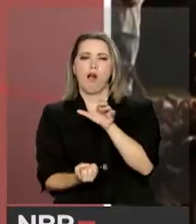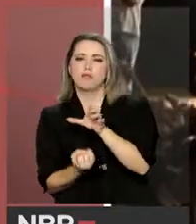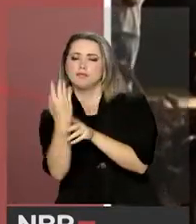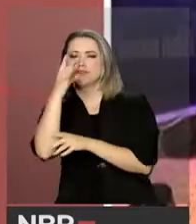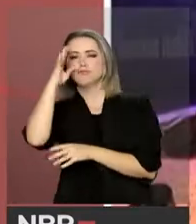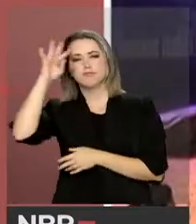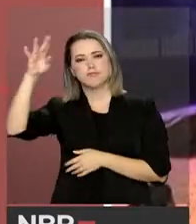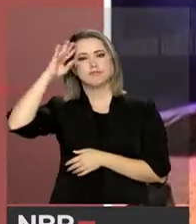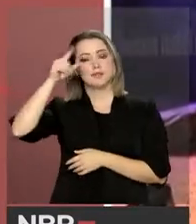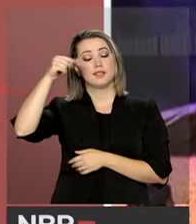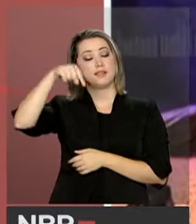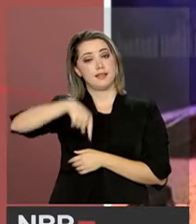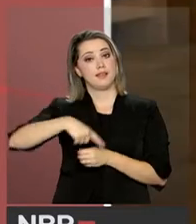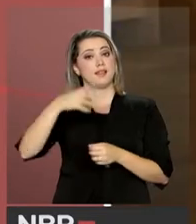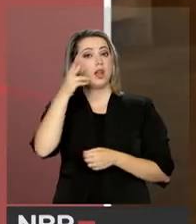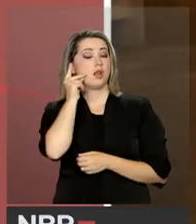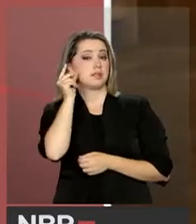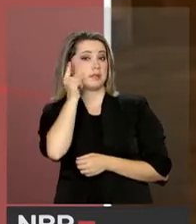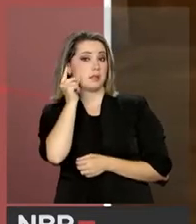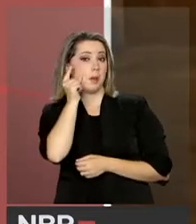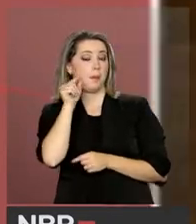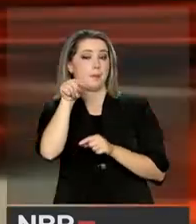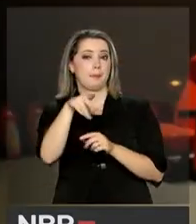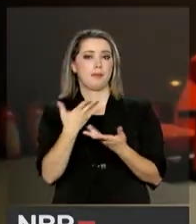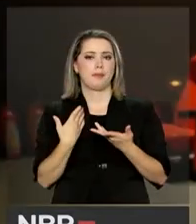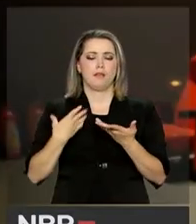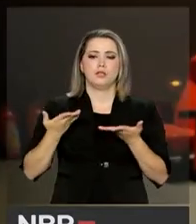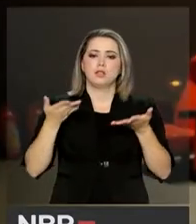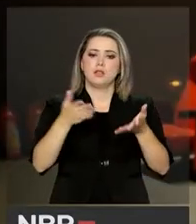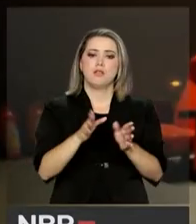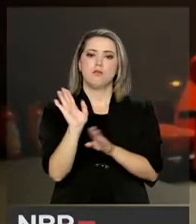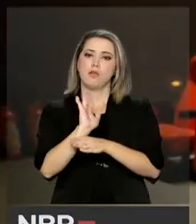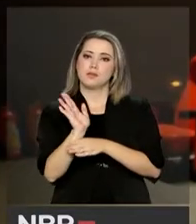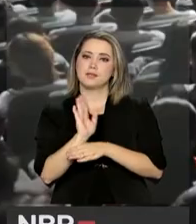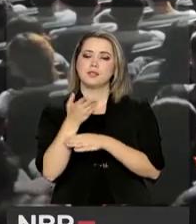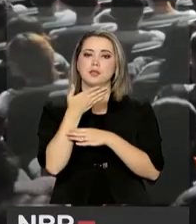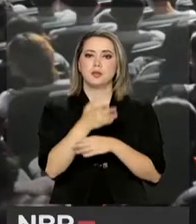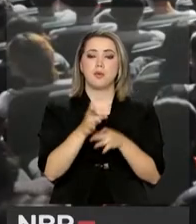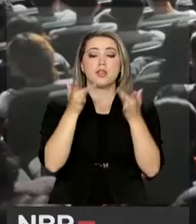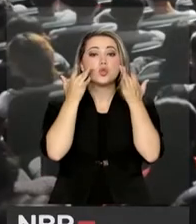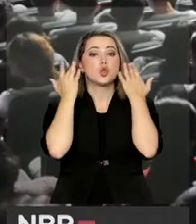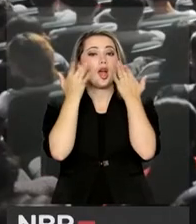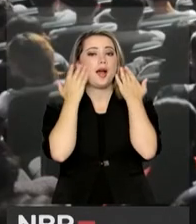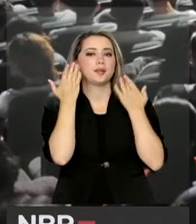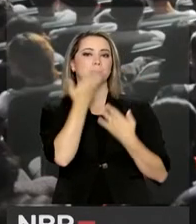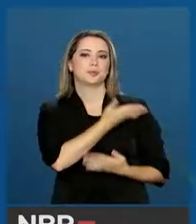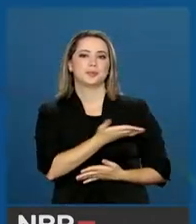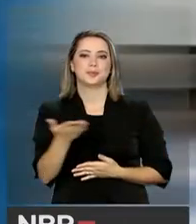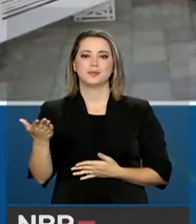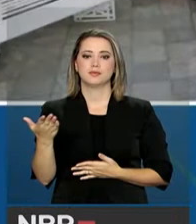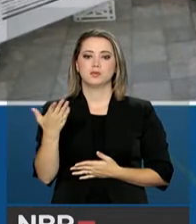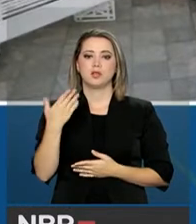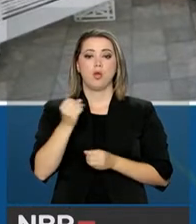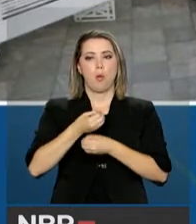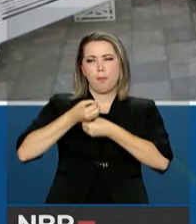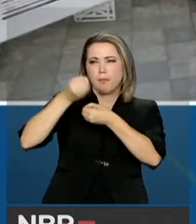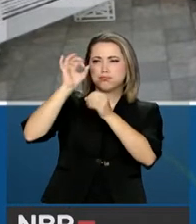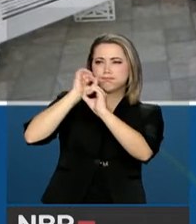do estado do Ceará, um complexo que envolve cinema, teatro,